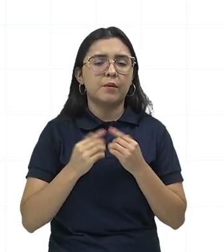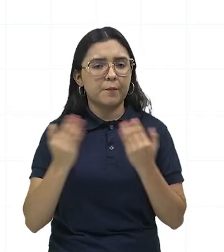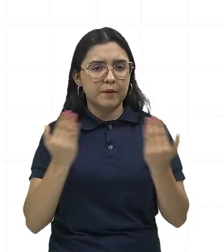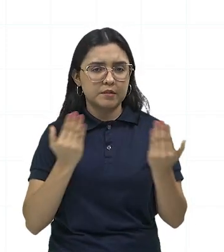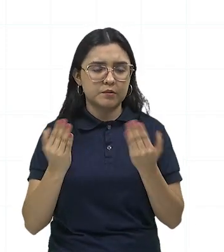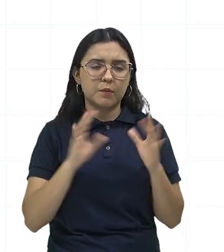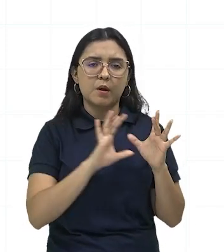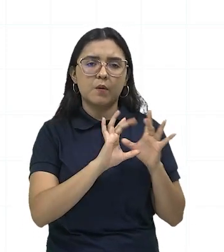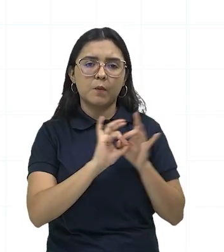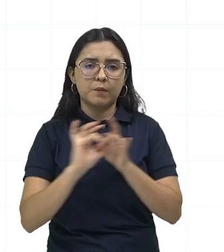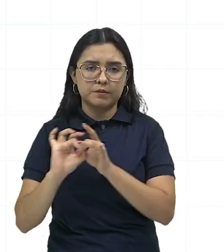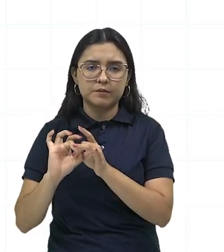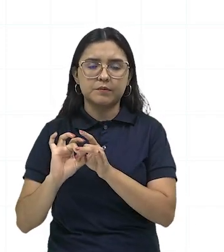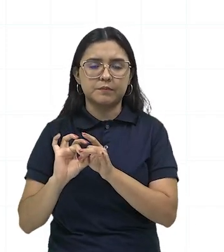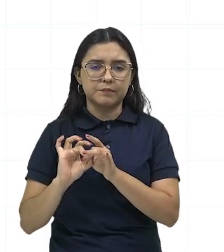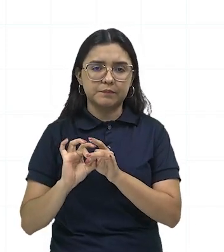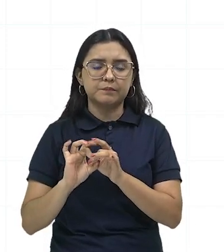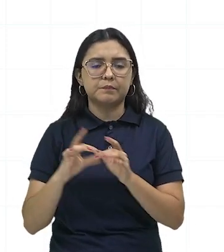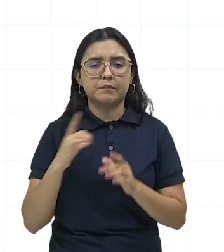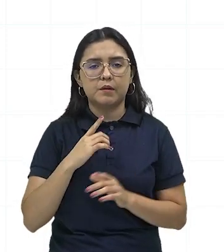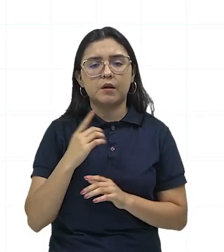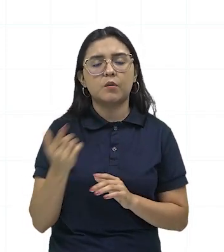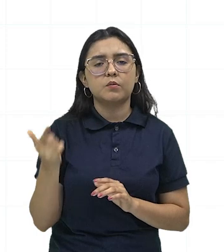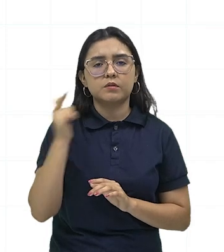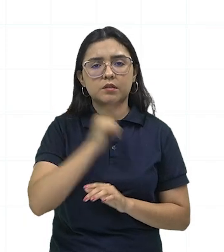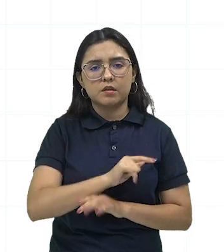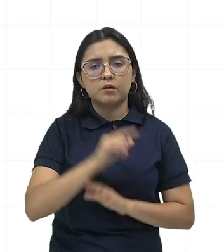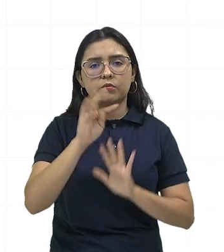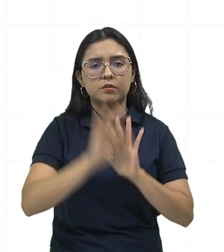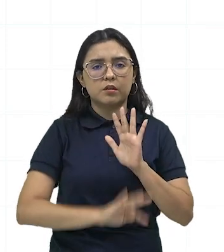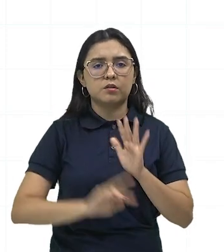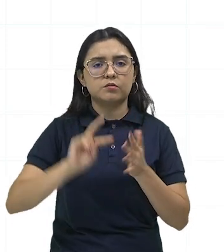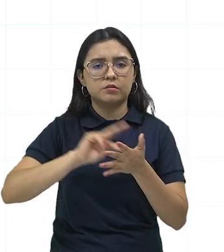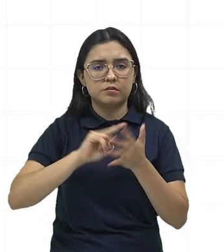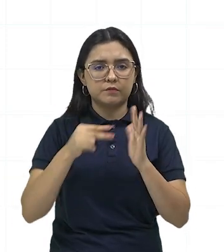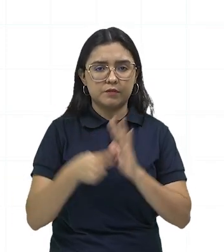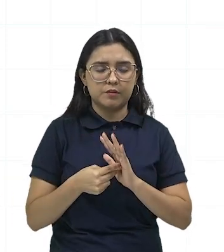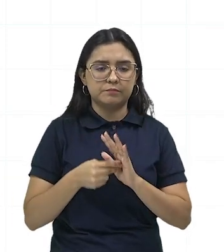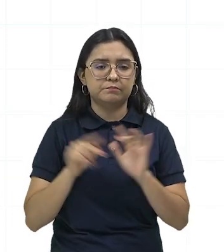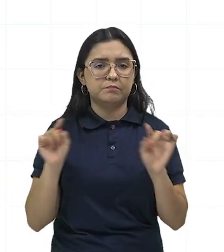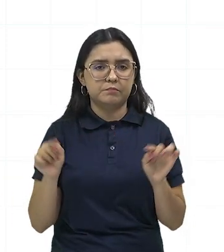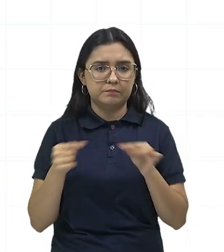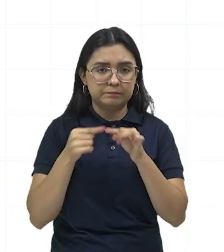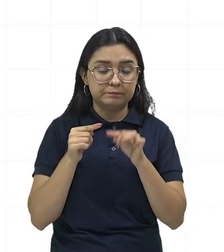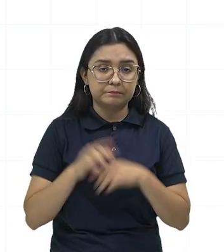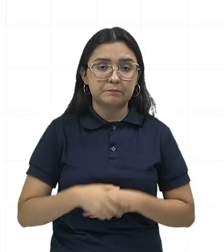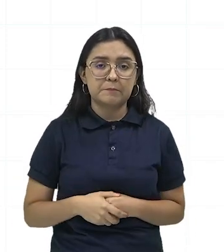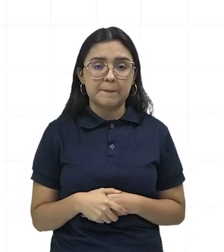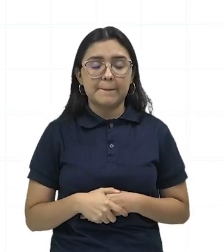base coesiva, aquilo que você costura para chegar a um sentido, a uma coerência.